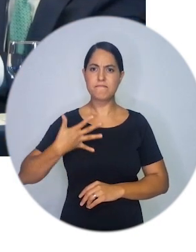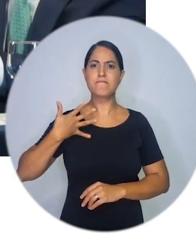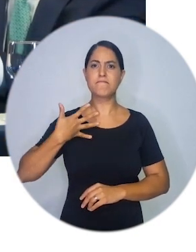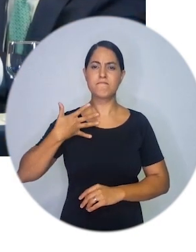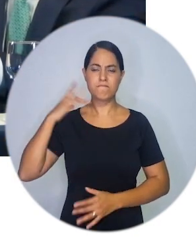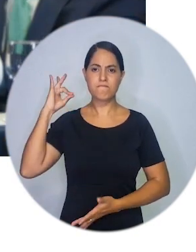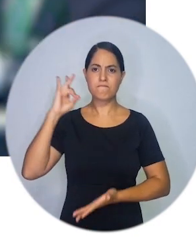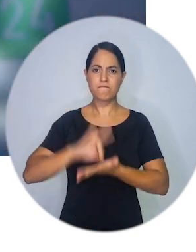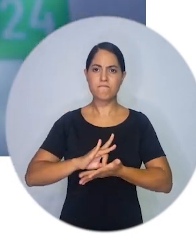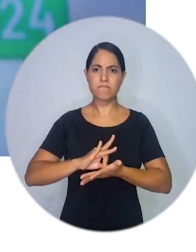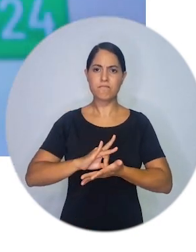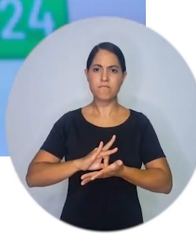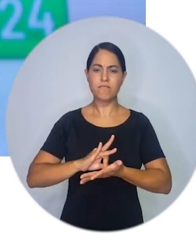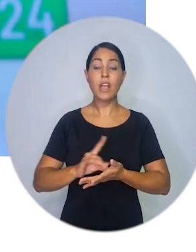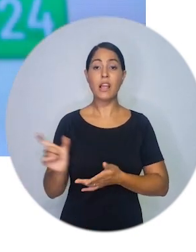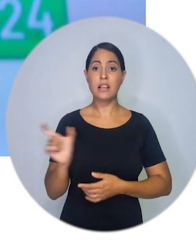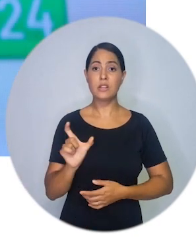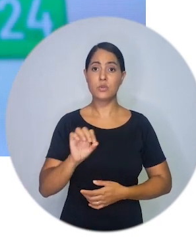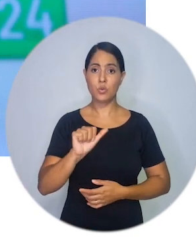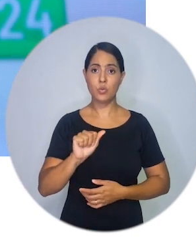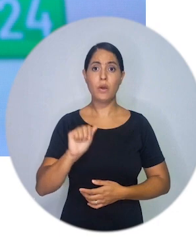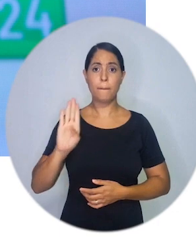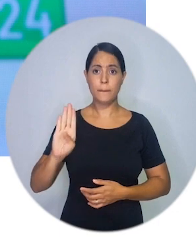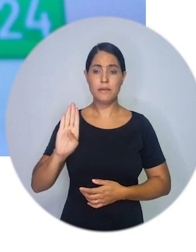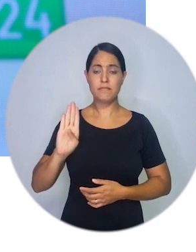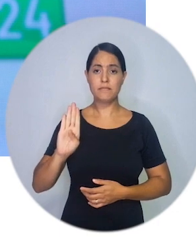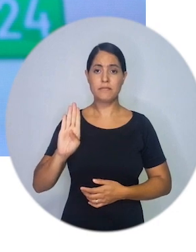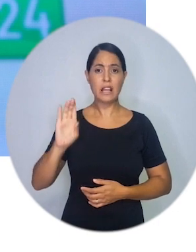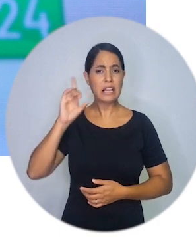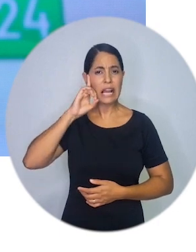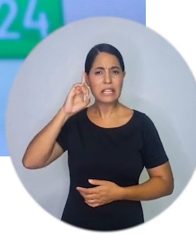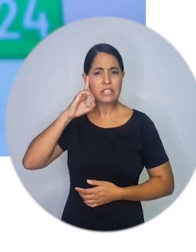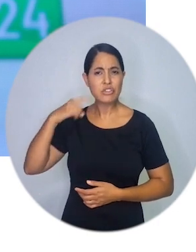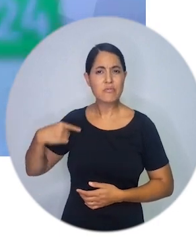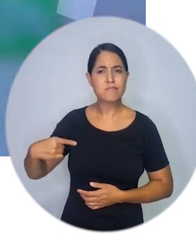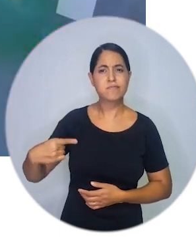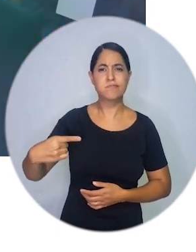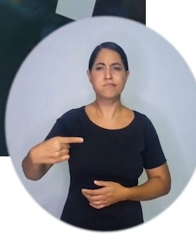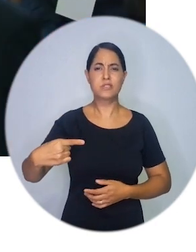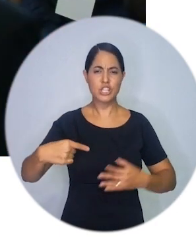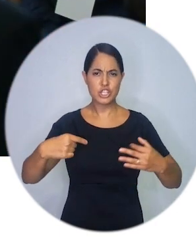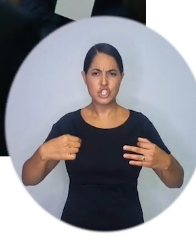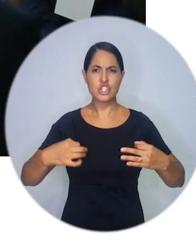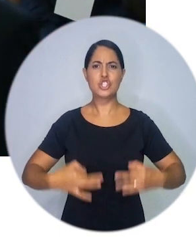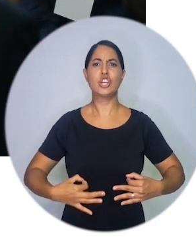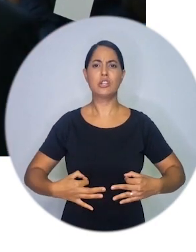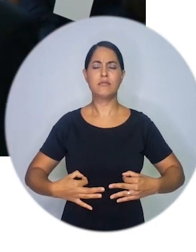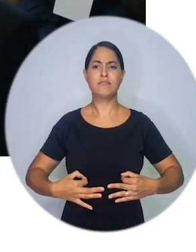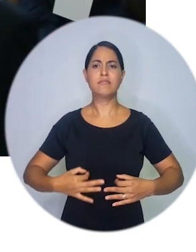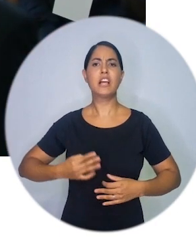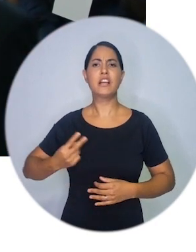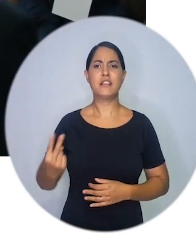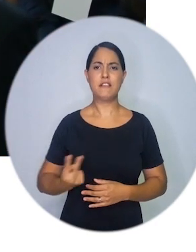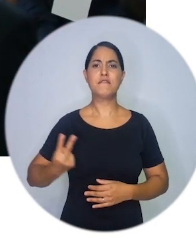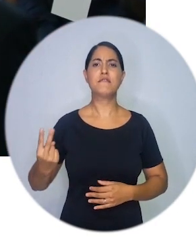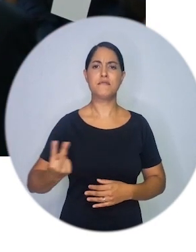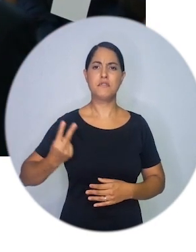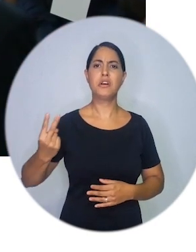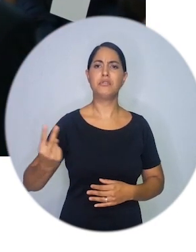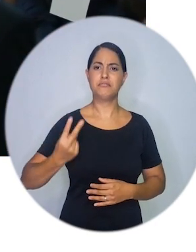e façam que esse símbolo seja cada mais dia digno e